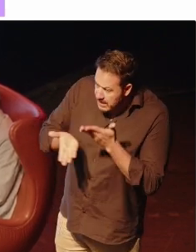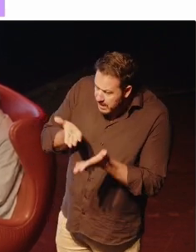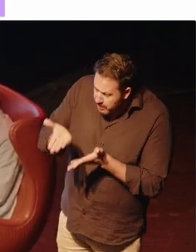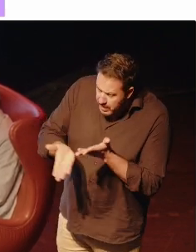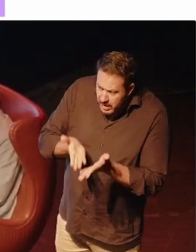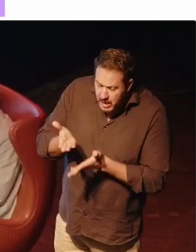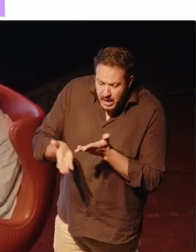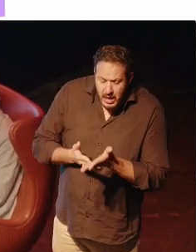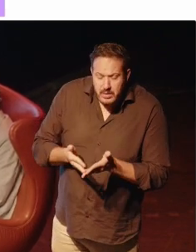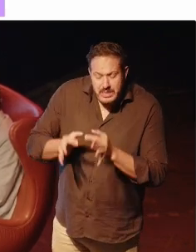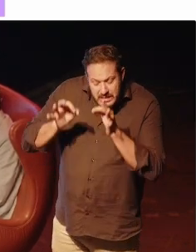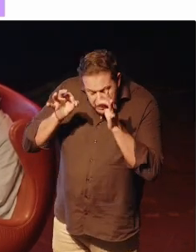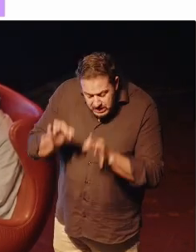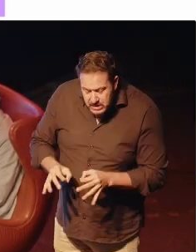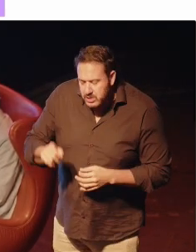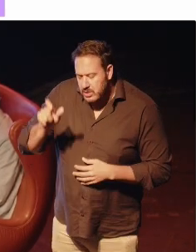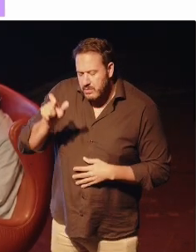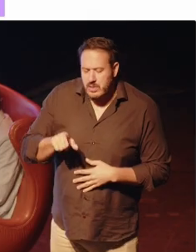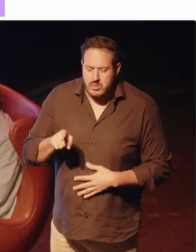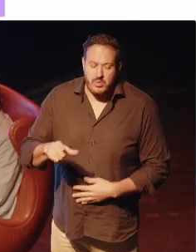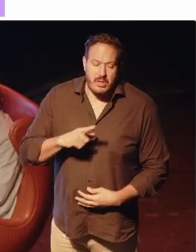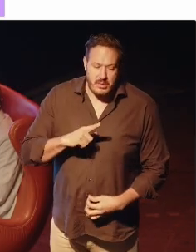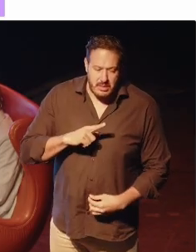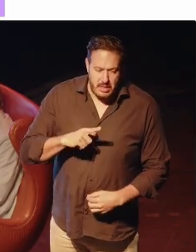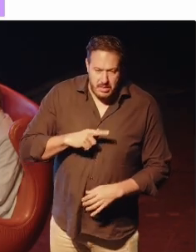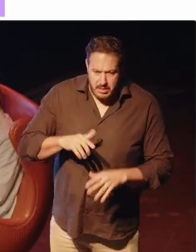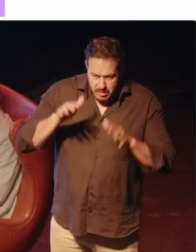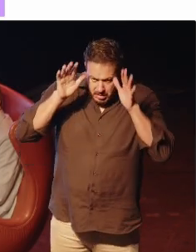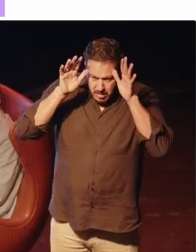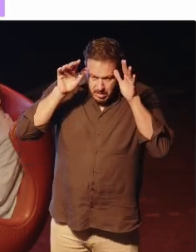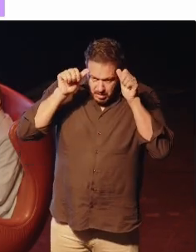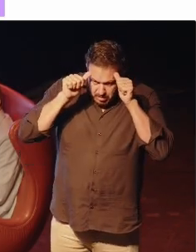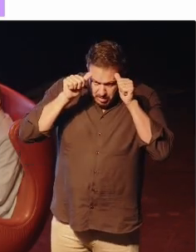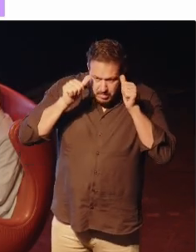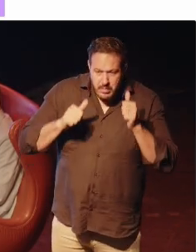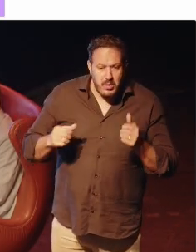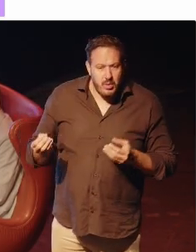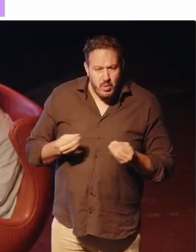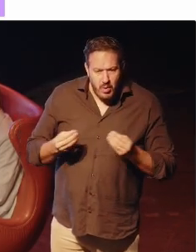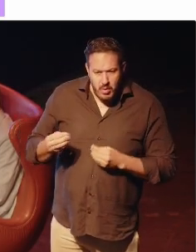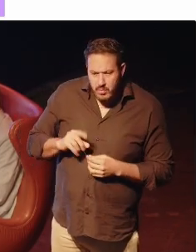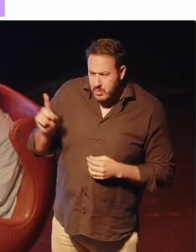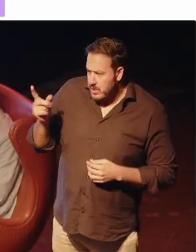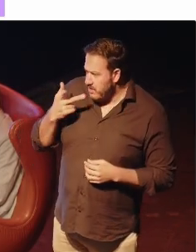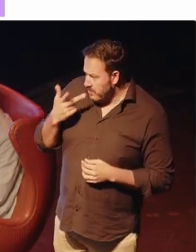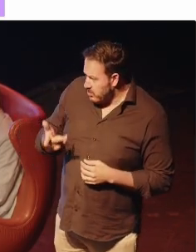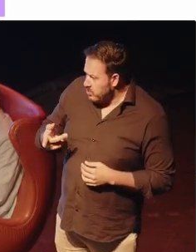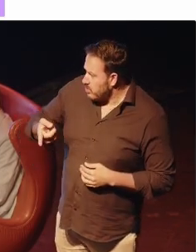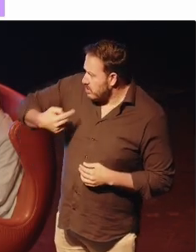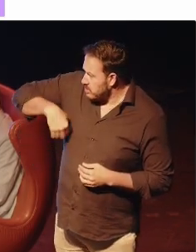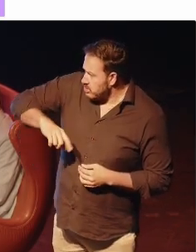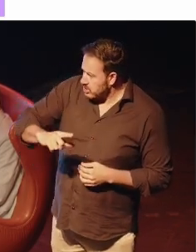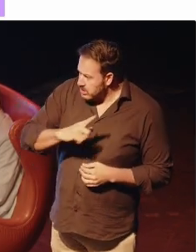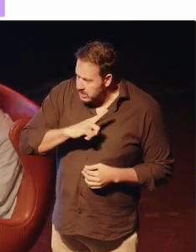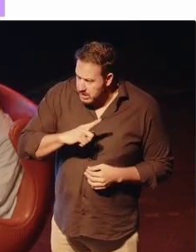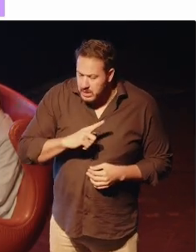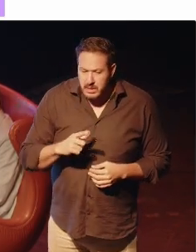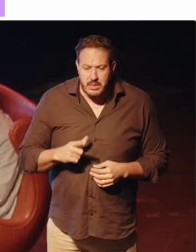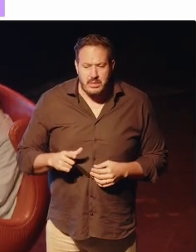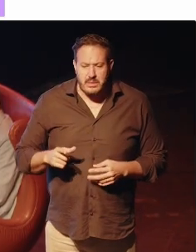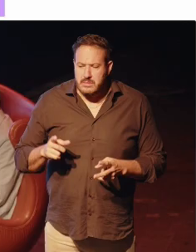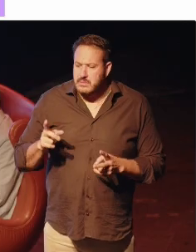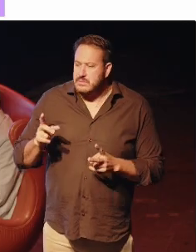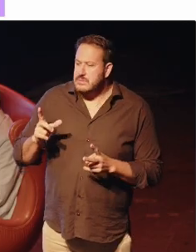tenha certeza absoluta de doença de Alzheimer. Como a Jerusa falou, a gente tem um